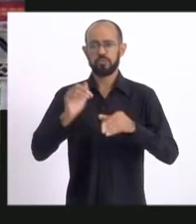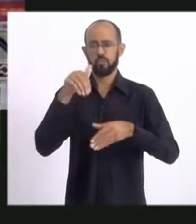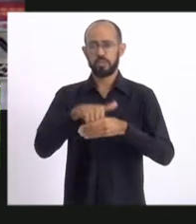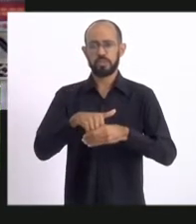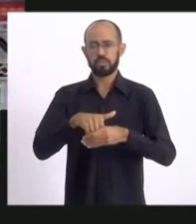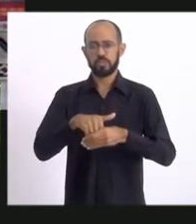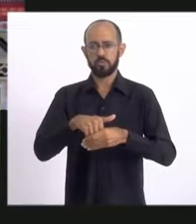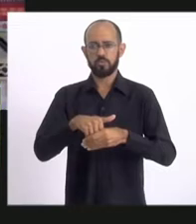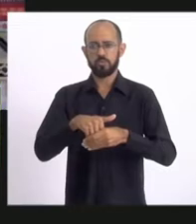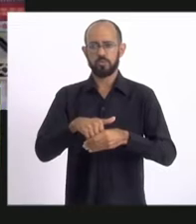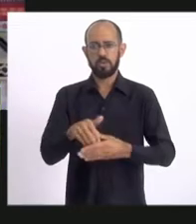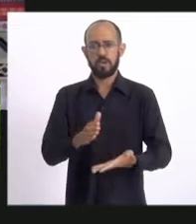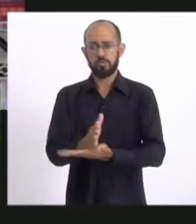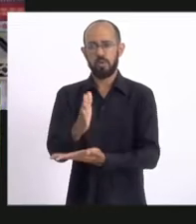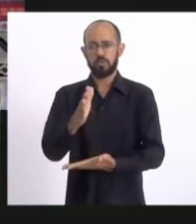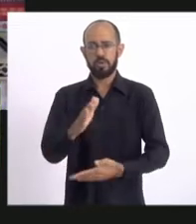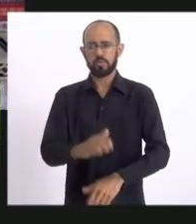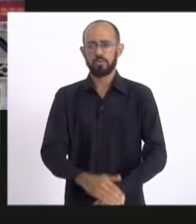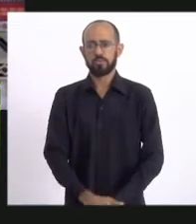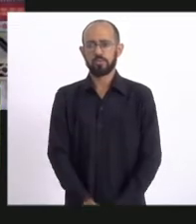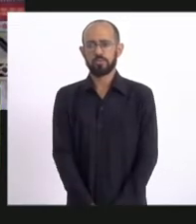Votação. Aprovado.